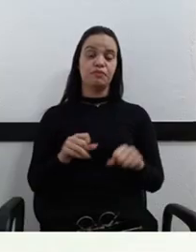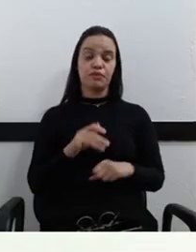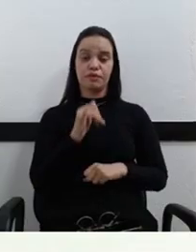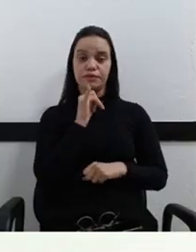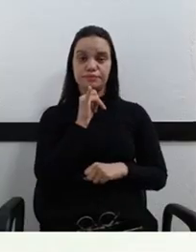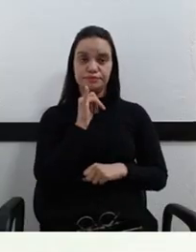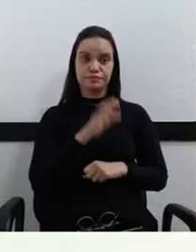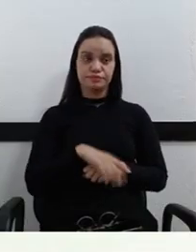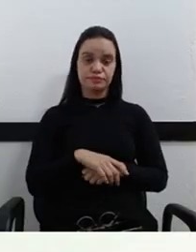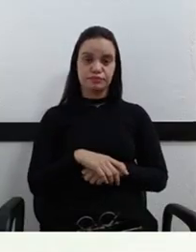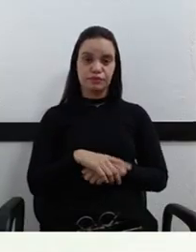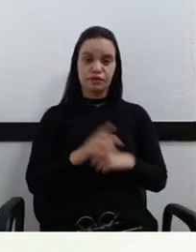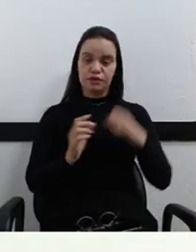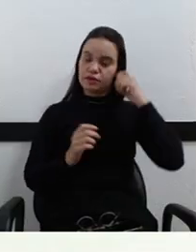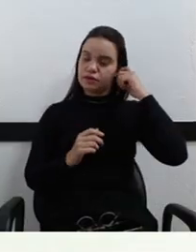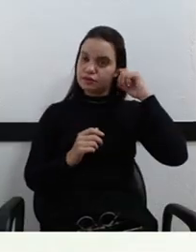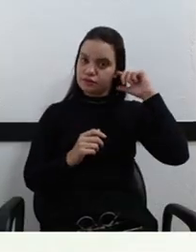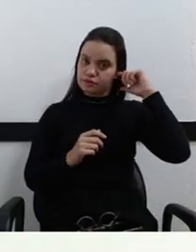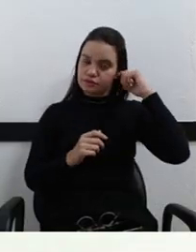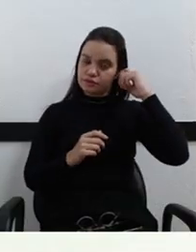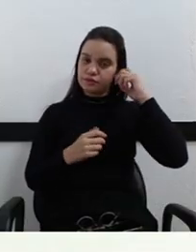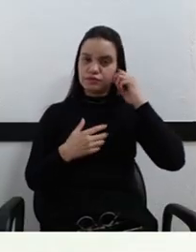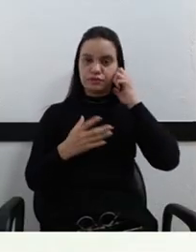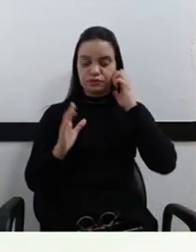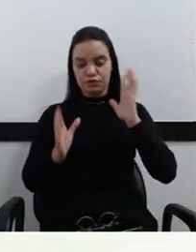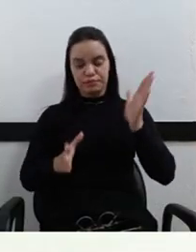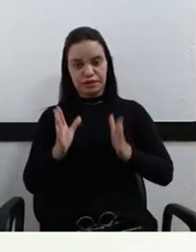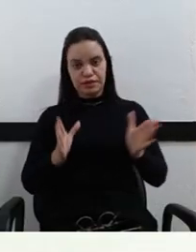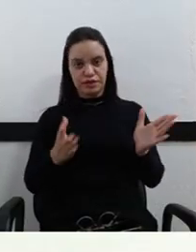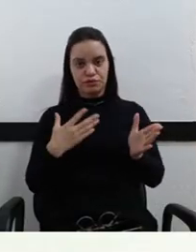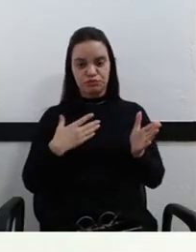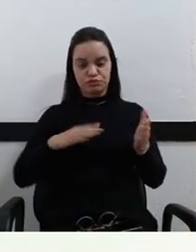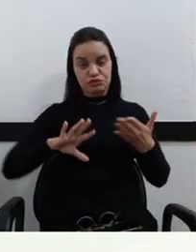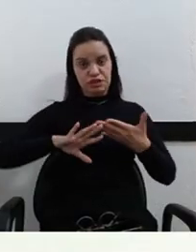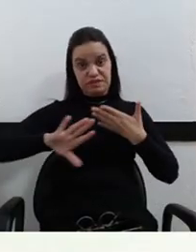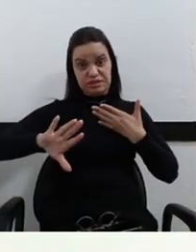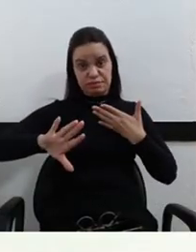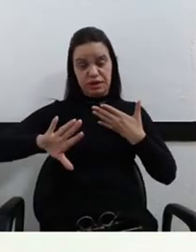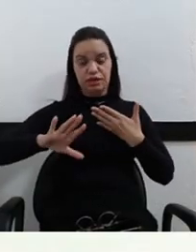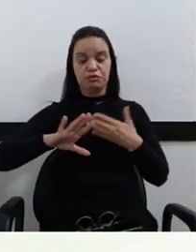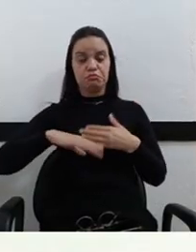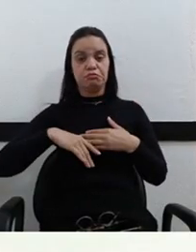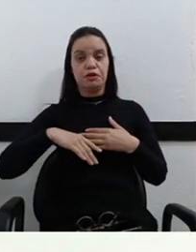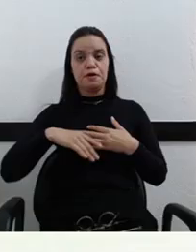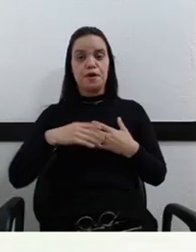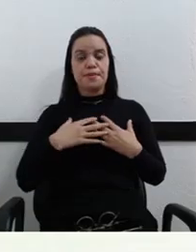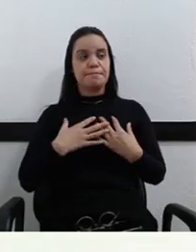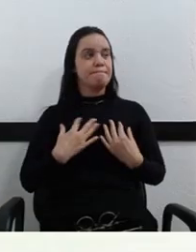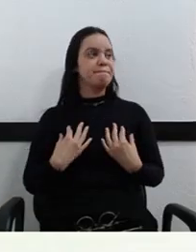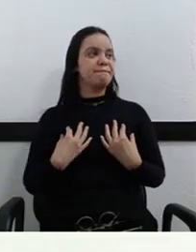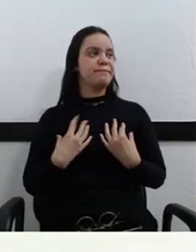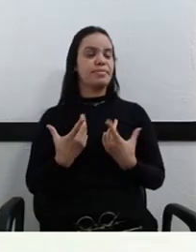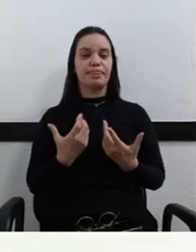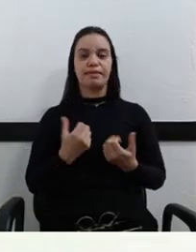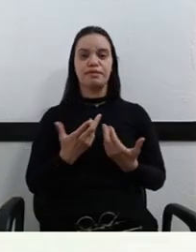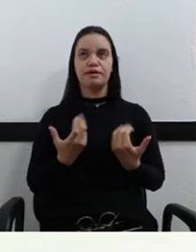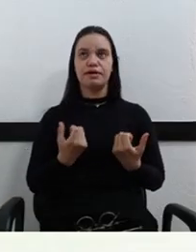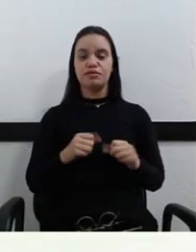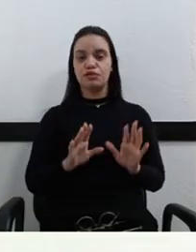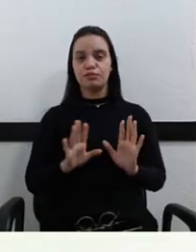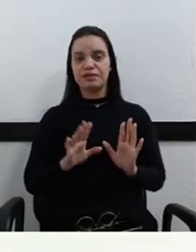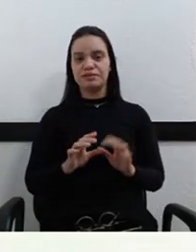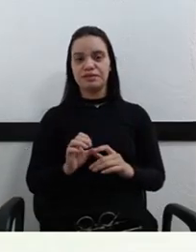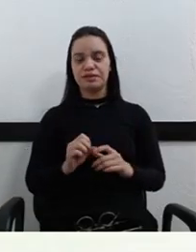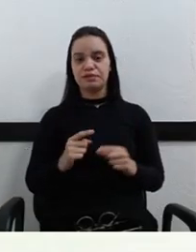no momento em que o colega for gozar aquele afastamento, não seja mais necessário para o serviço público